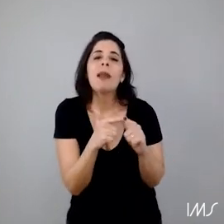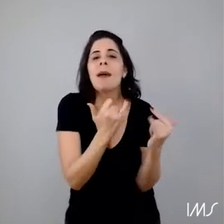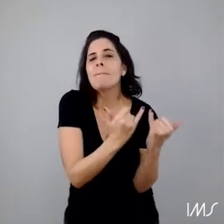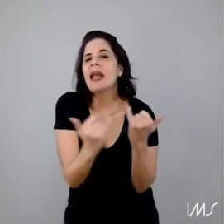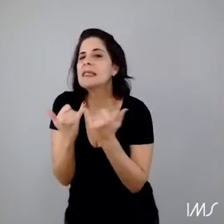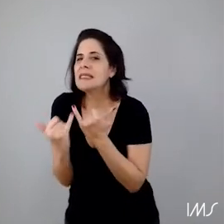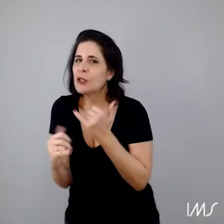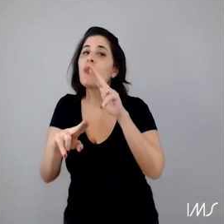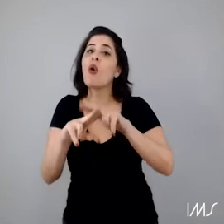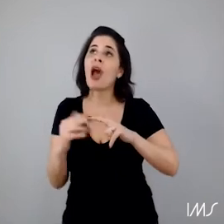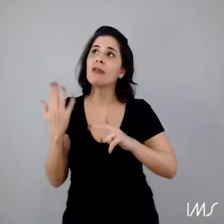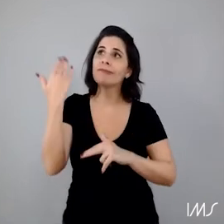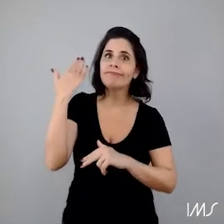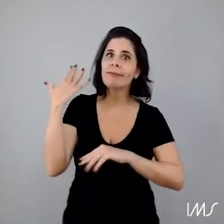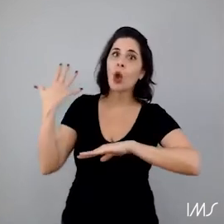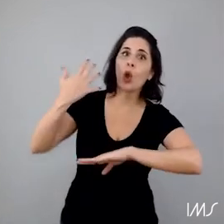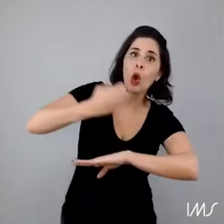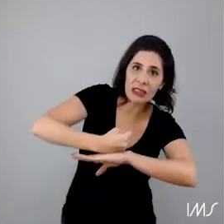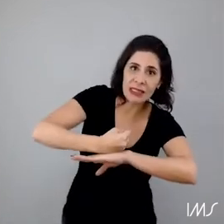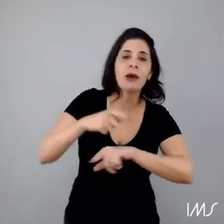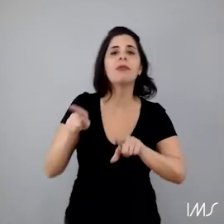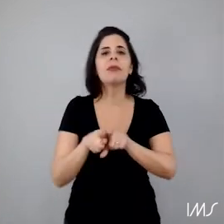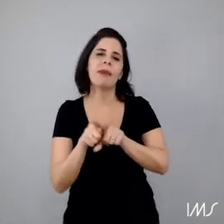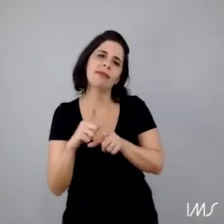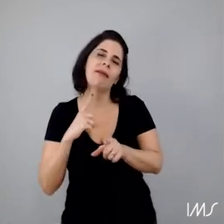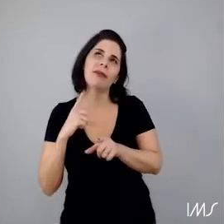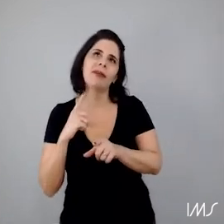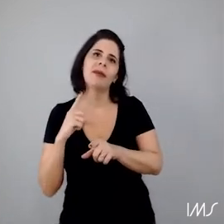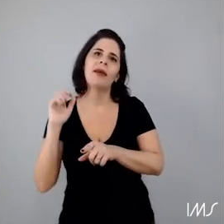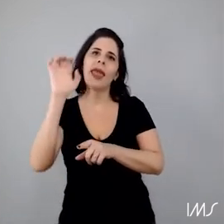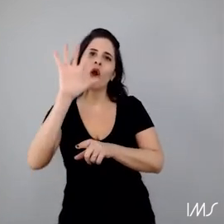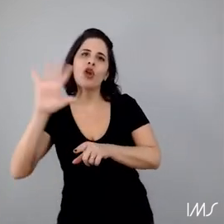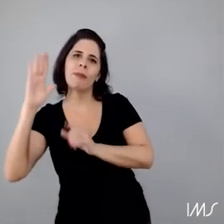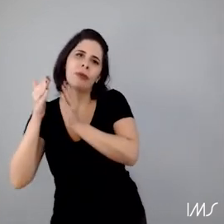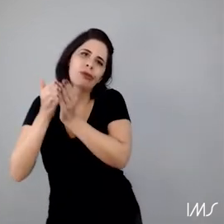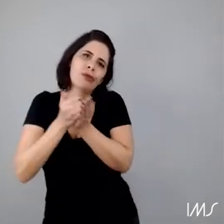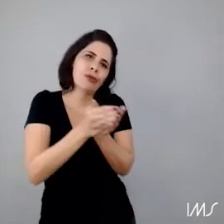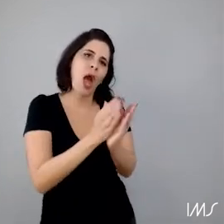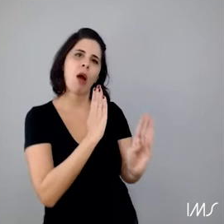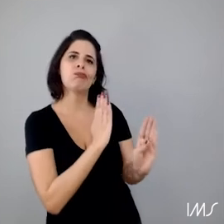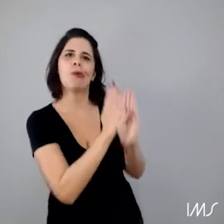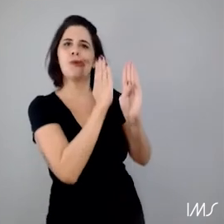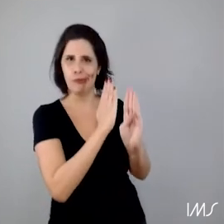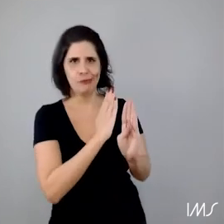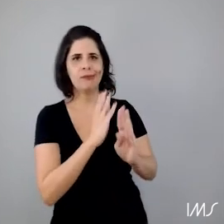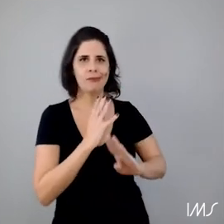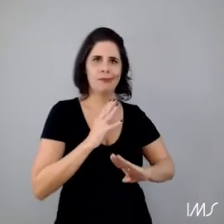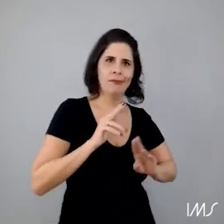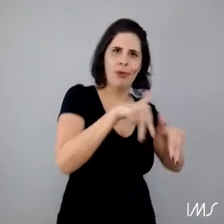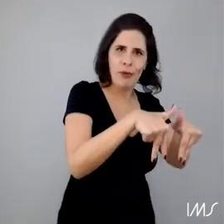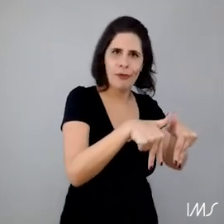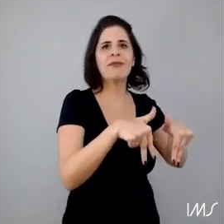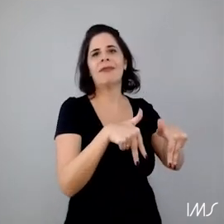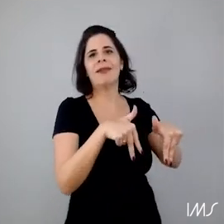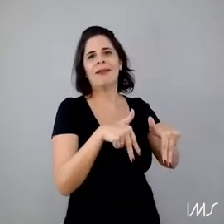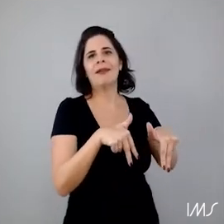desde toda a transformação que acontece ao longo dos séculos e chega num século XX com problemas semelhantes,